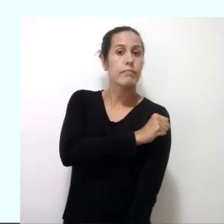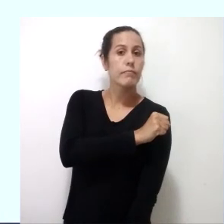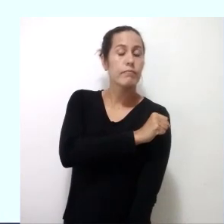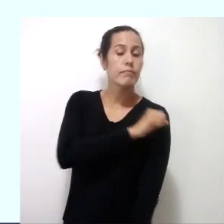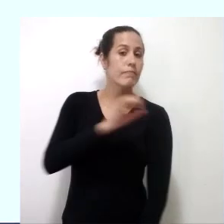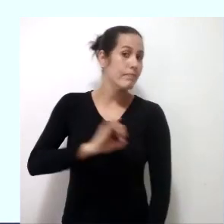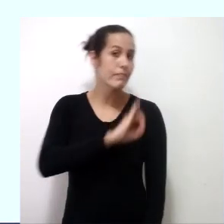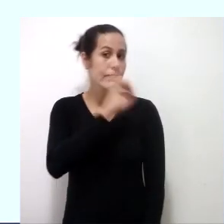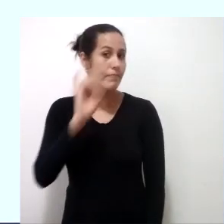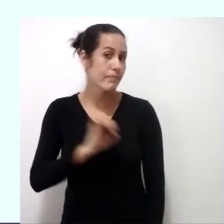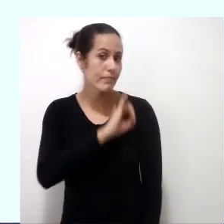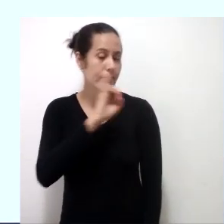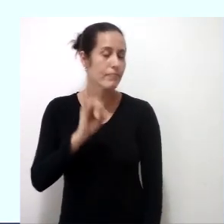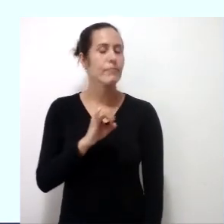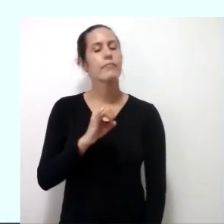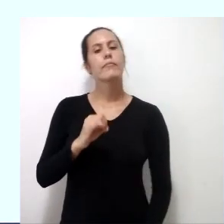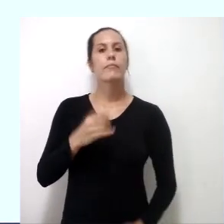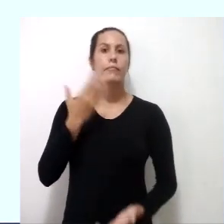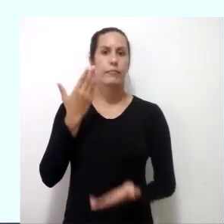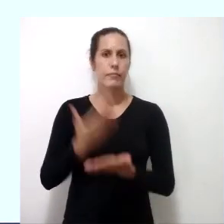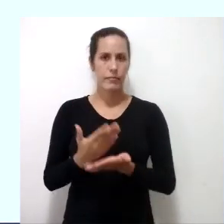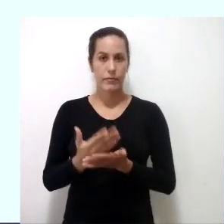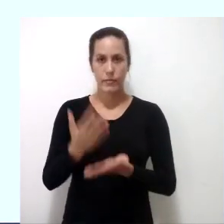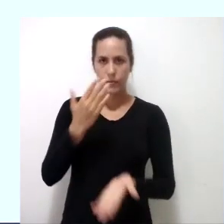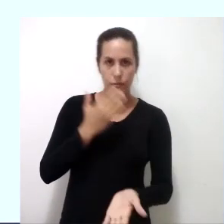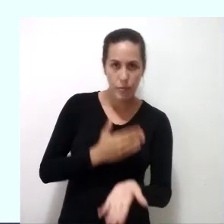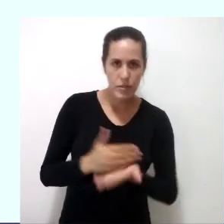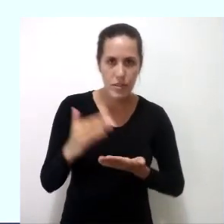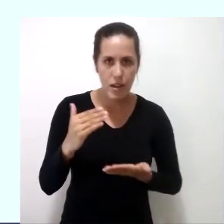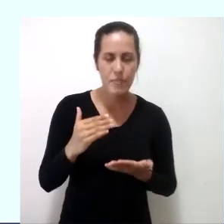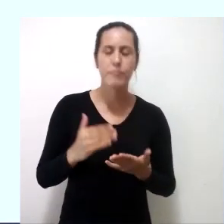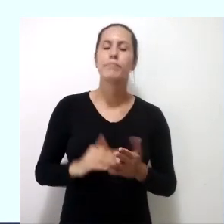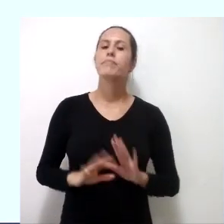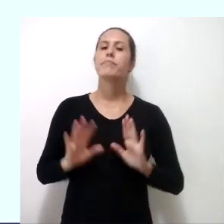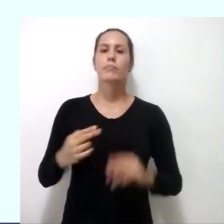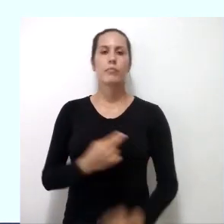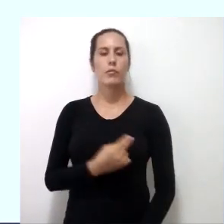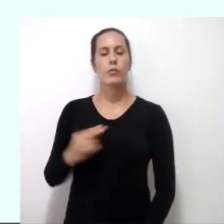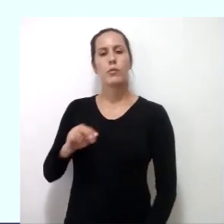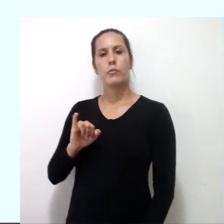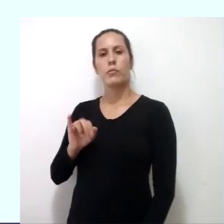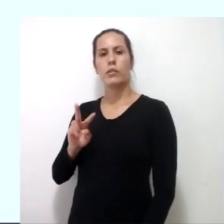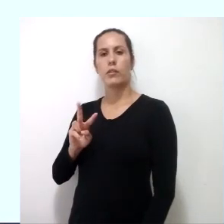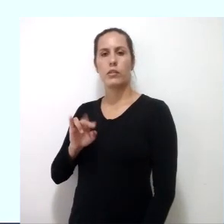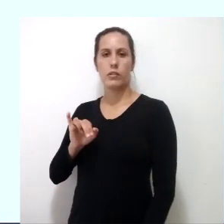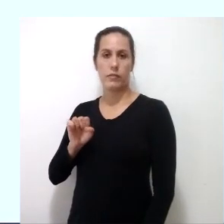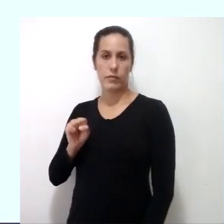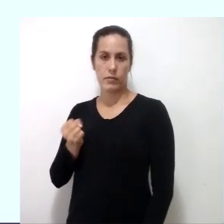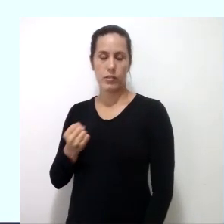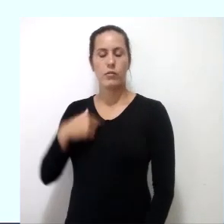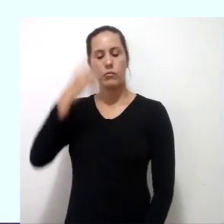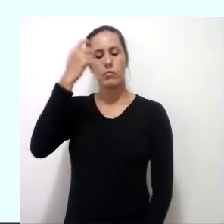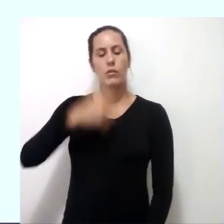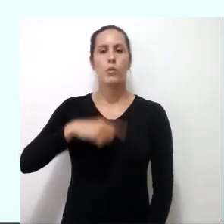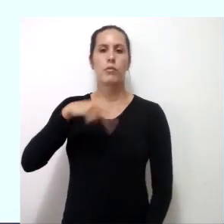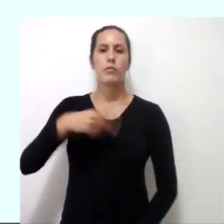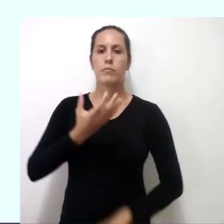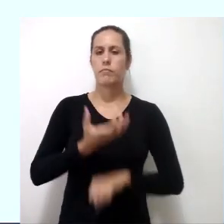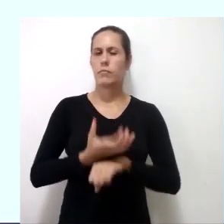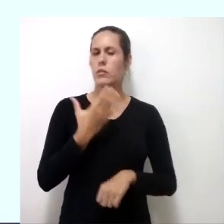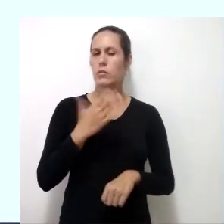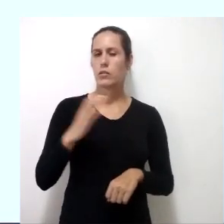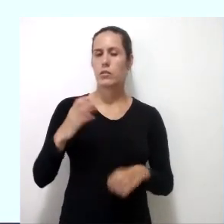Olá, galerinha de ciências do oitavo ano. Bora começar mais uma aula do EducaPE. Meu nome é Ives Fernando, eu sou professor